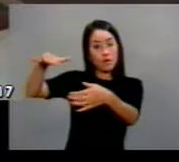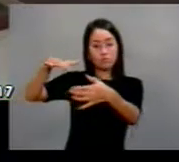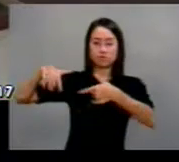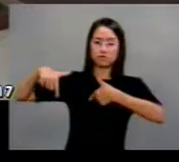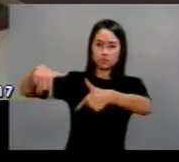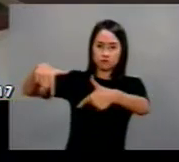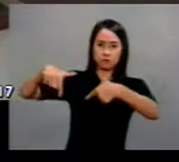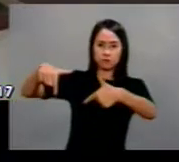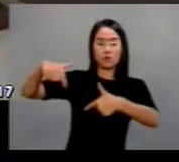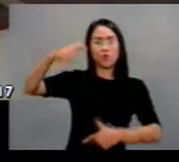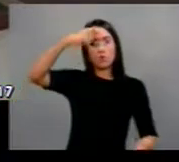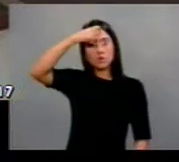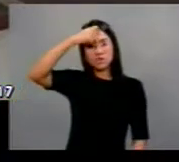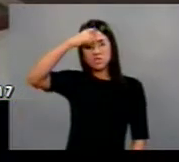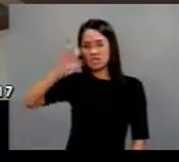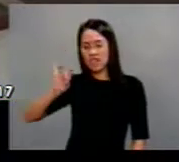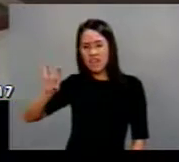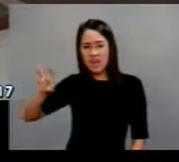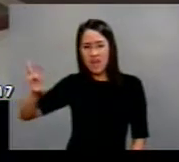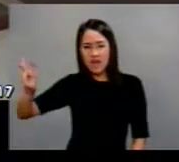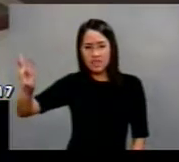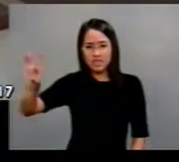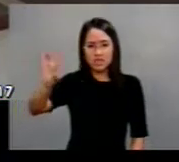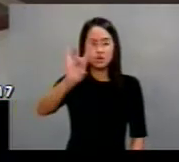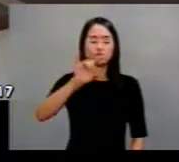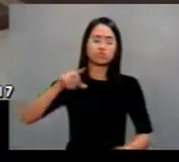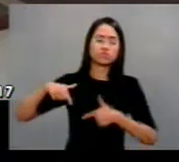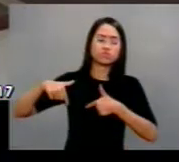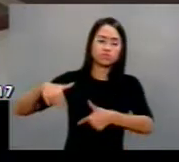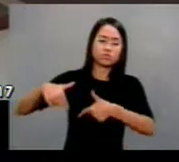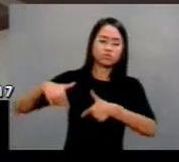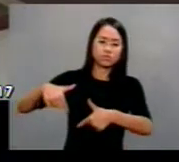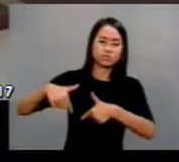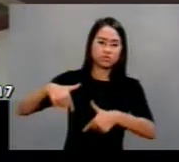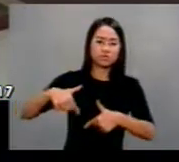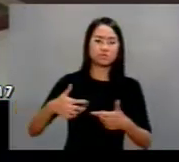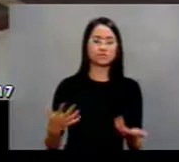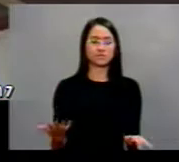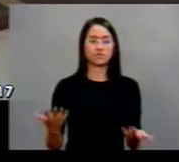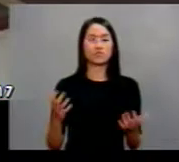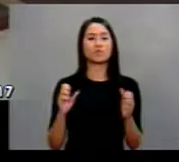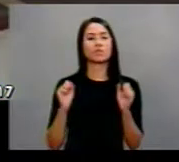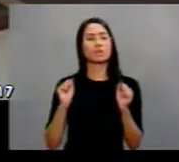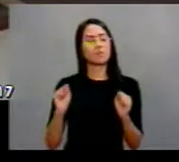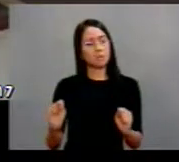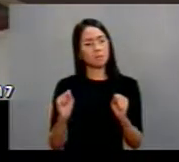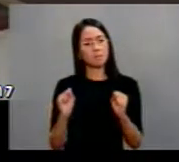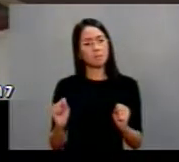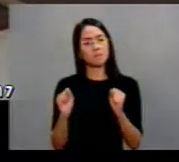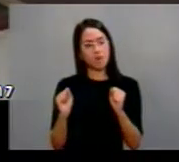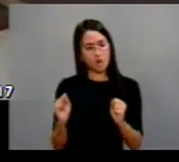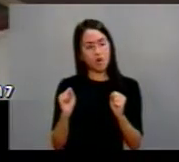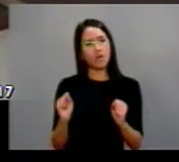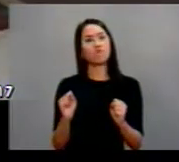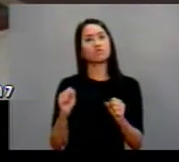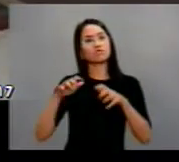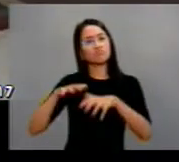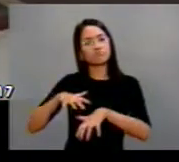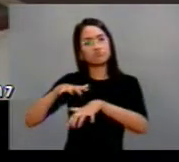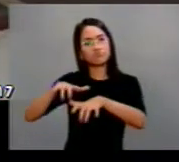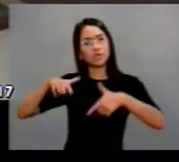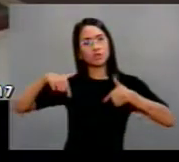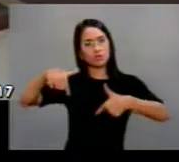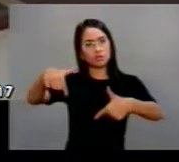consciência auto-organizada, somente a manifestação pública poderá devolver alguma esperança